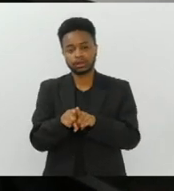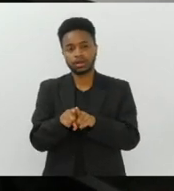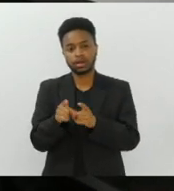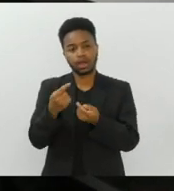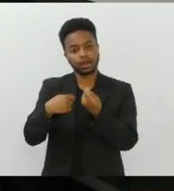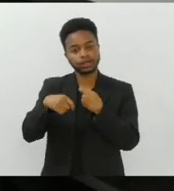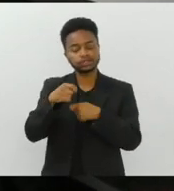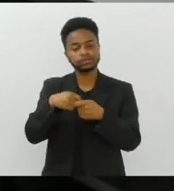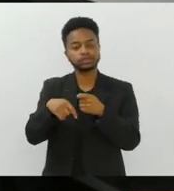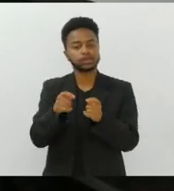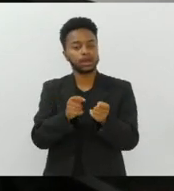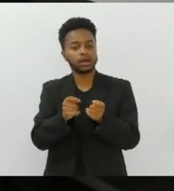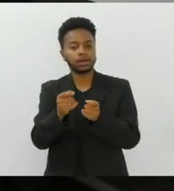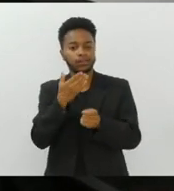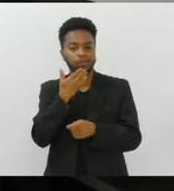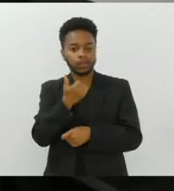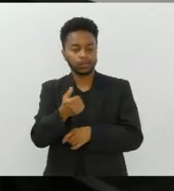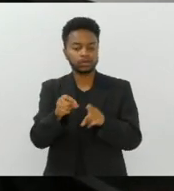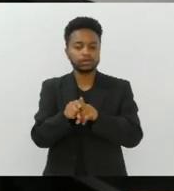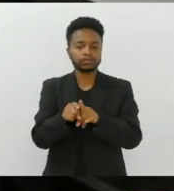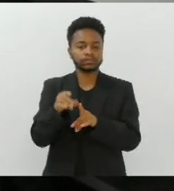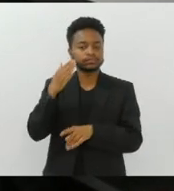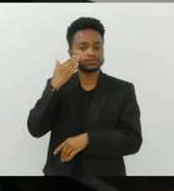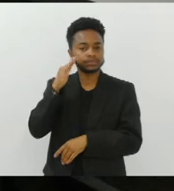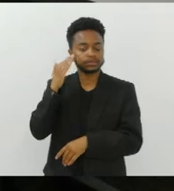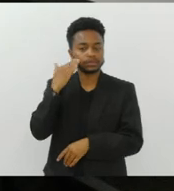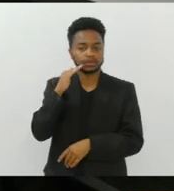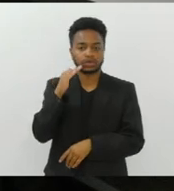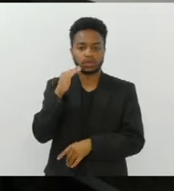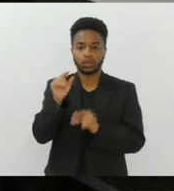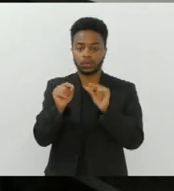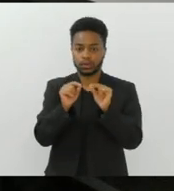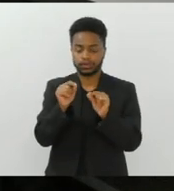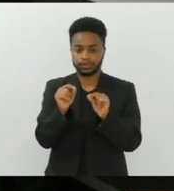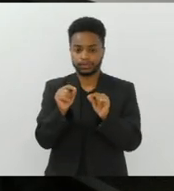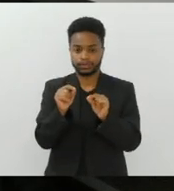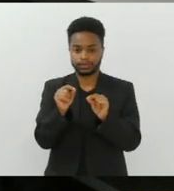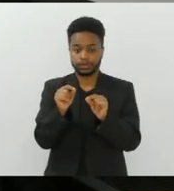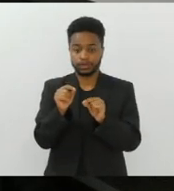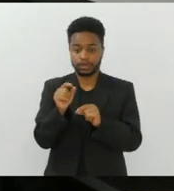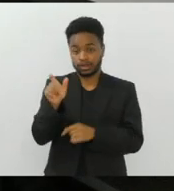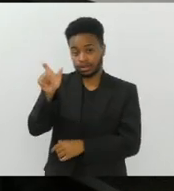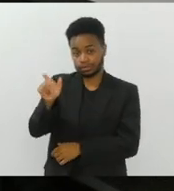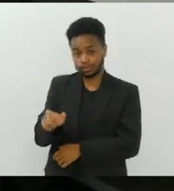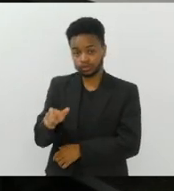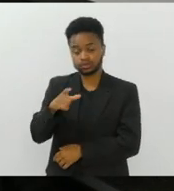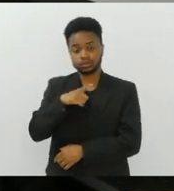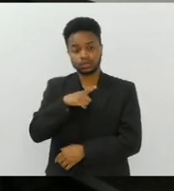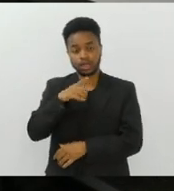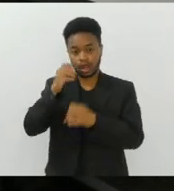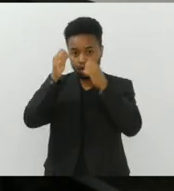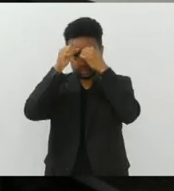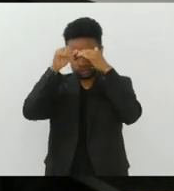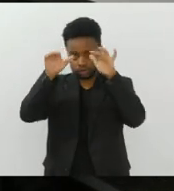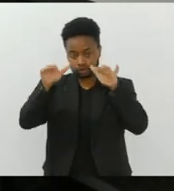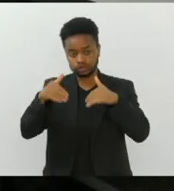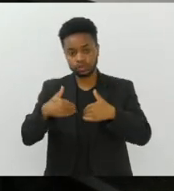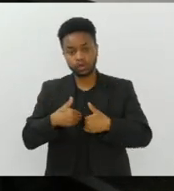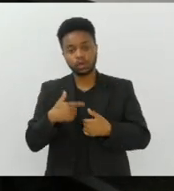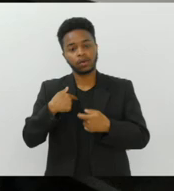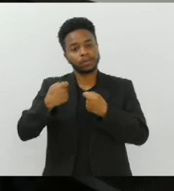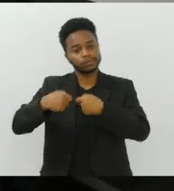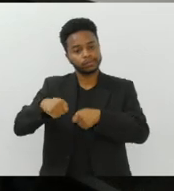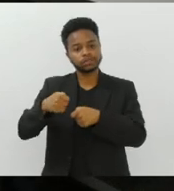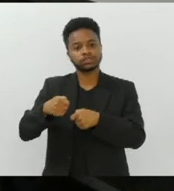administrar isto, entendendo que, em relação à pessoa com TEA, eu preciso de